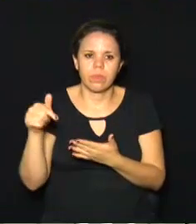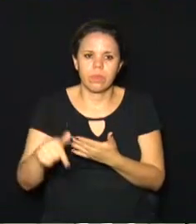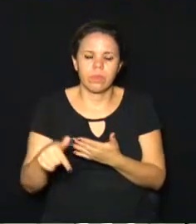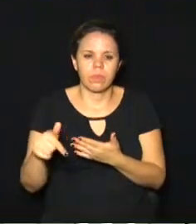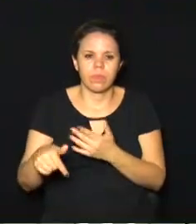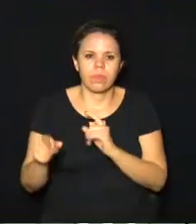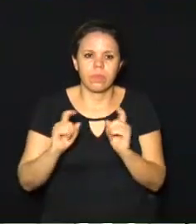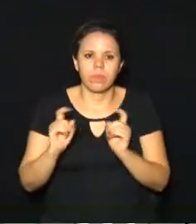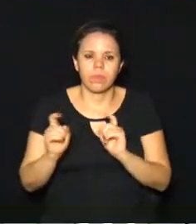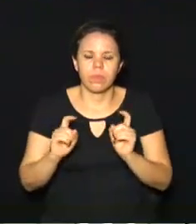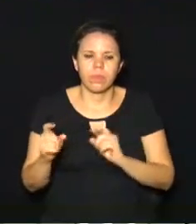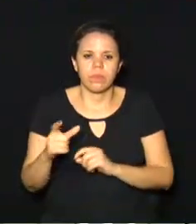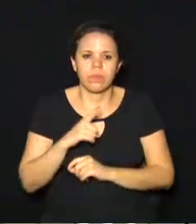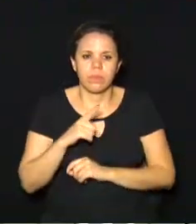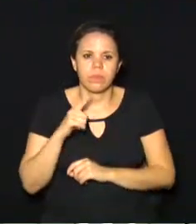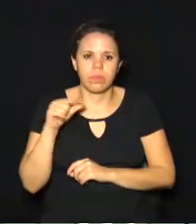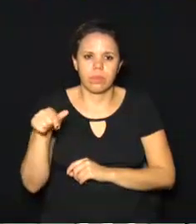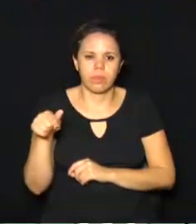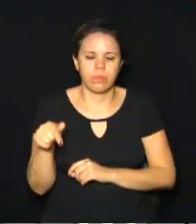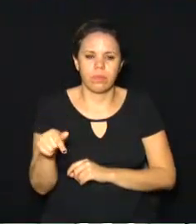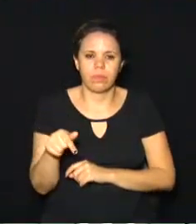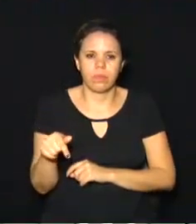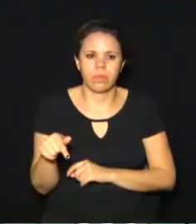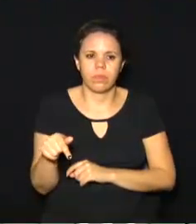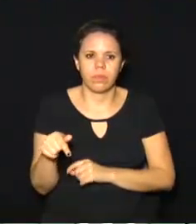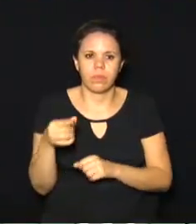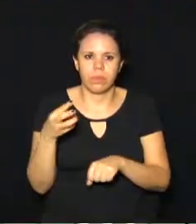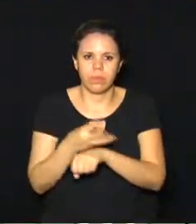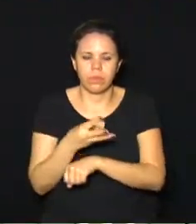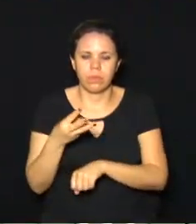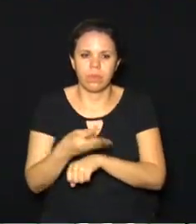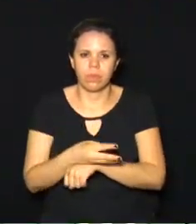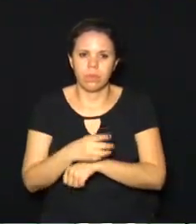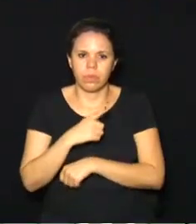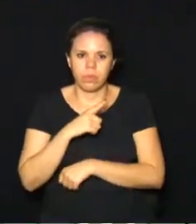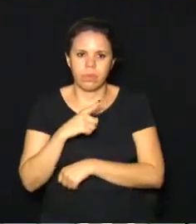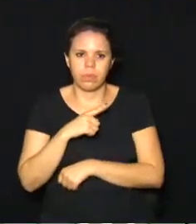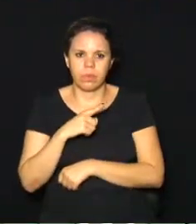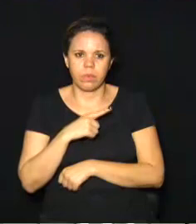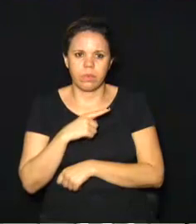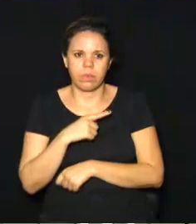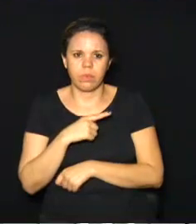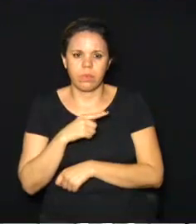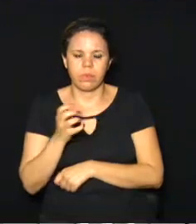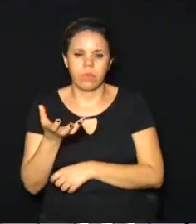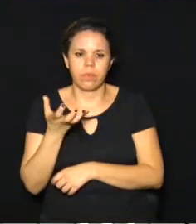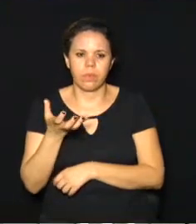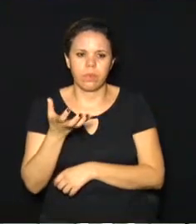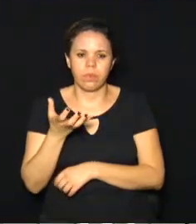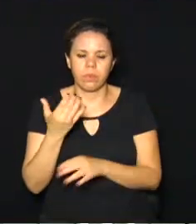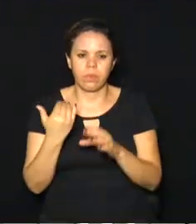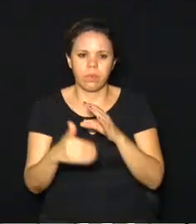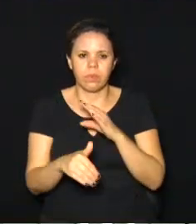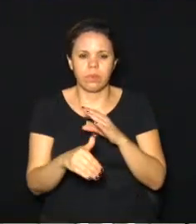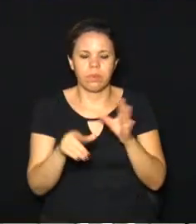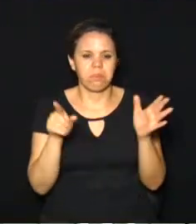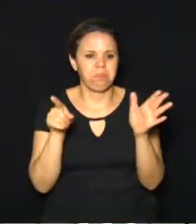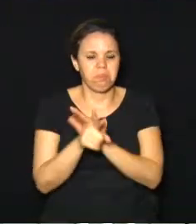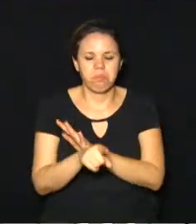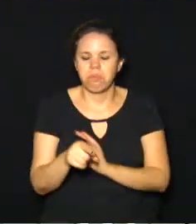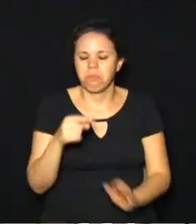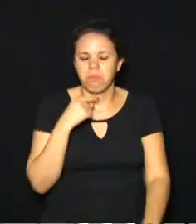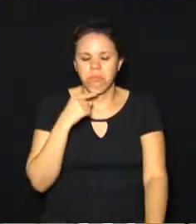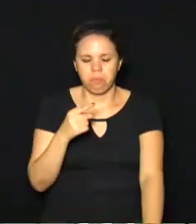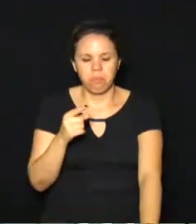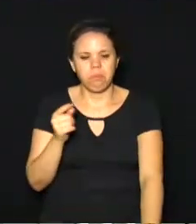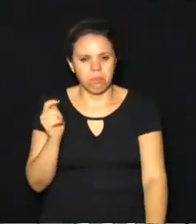evento, né? Nós temos aqui até um WhatsApp, né? Que é oferecido para quem quiser também mandar algum recado, alguma pergunta aqui para a Comissão